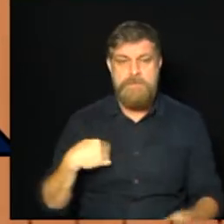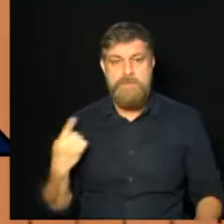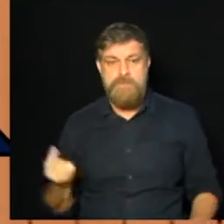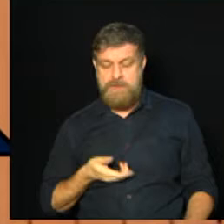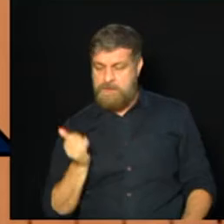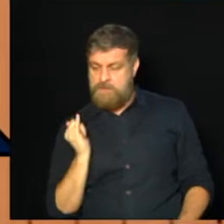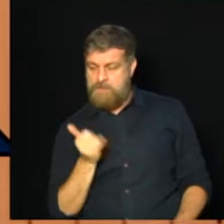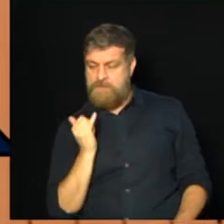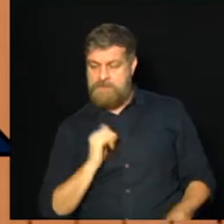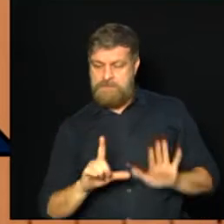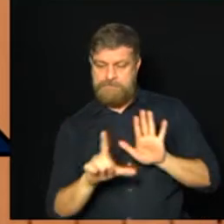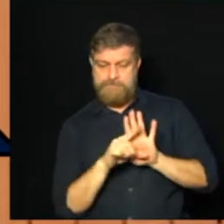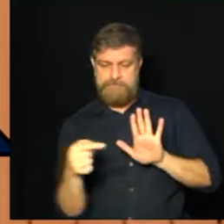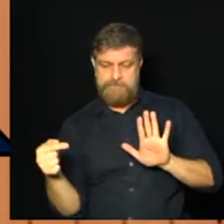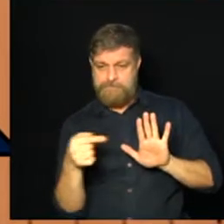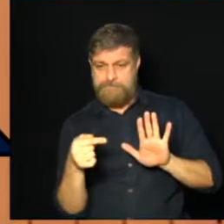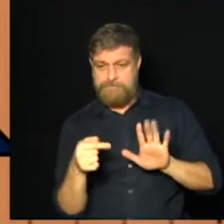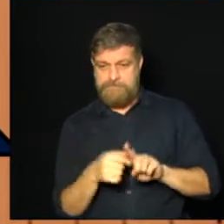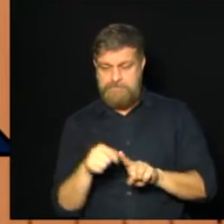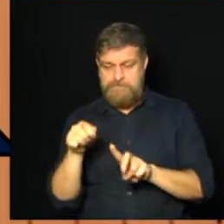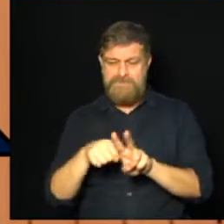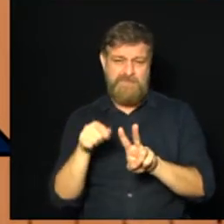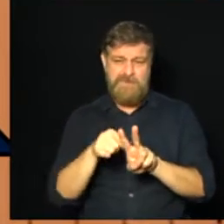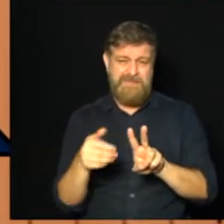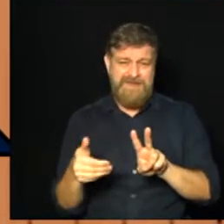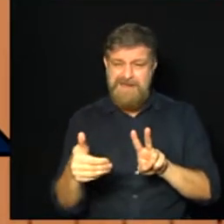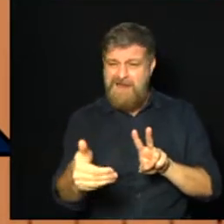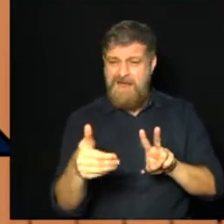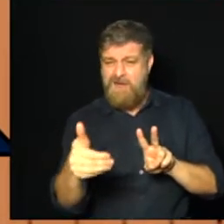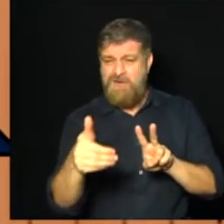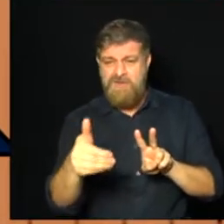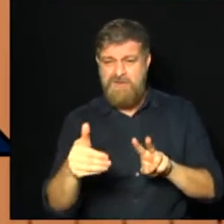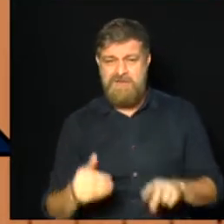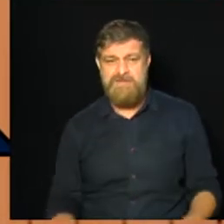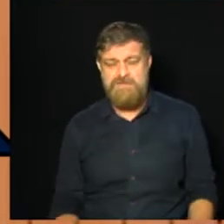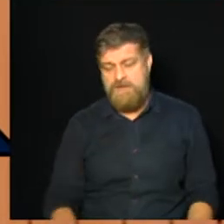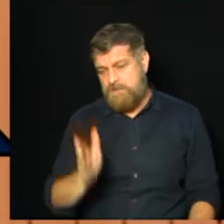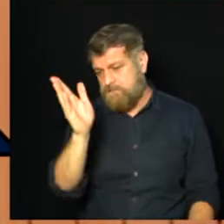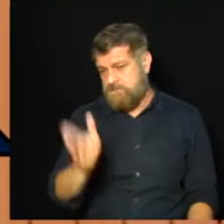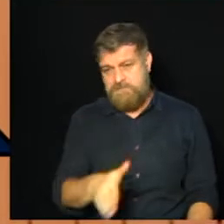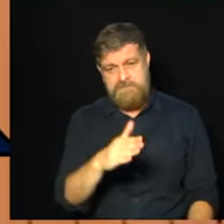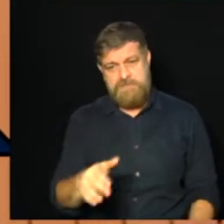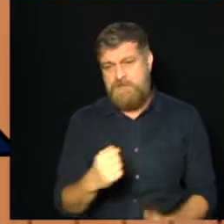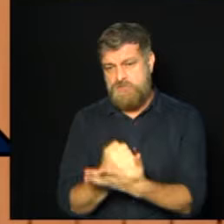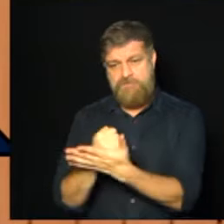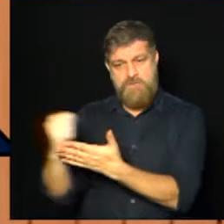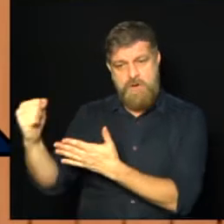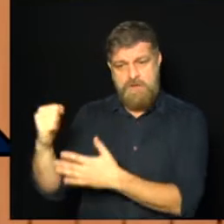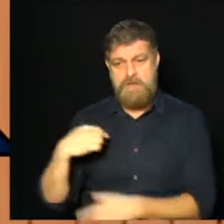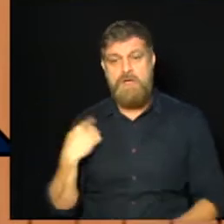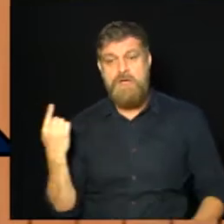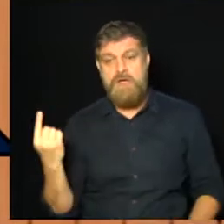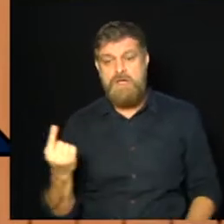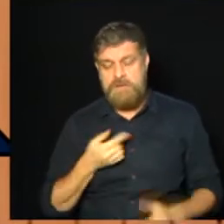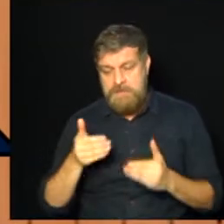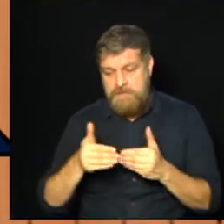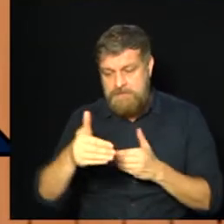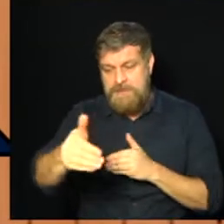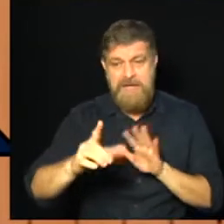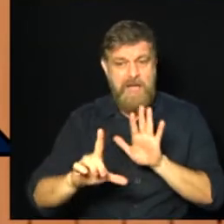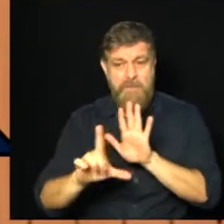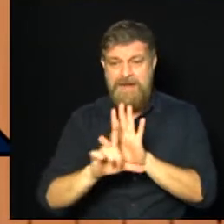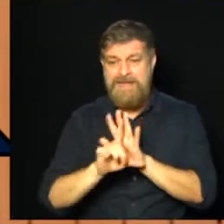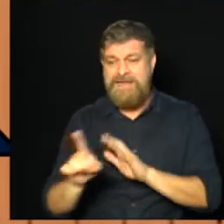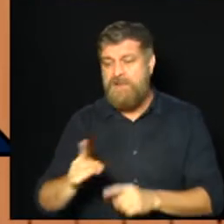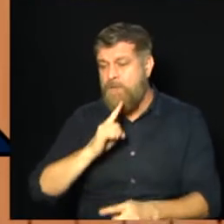de uma lei que, em alguns meses, de uma normativa que, em alguns meses, vai ser sanada, e nós estamos falando de uma lei que não